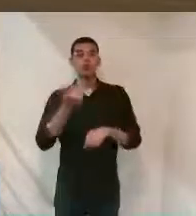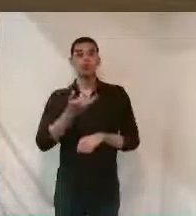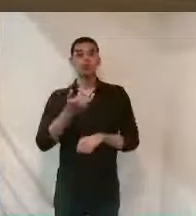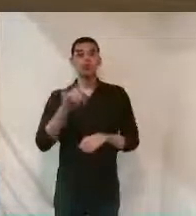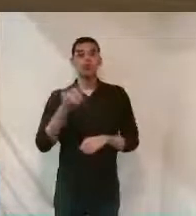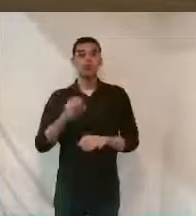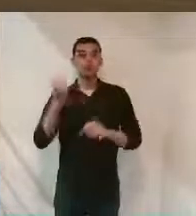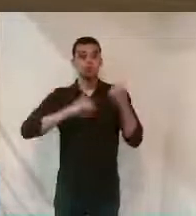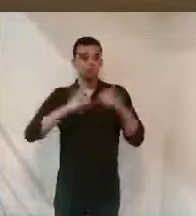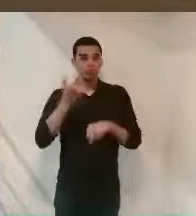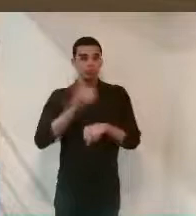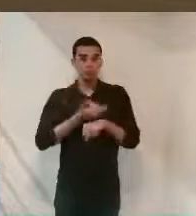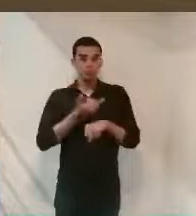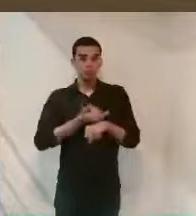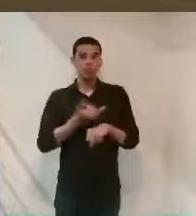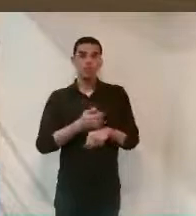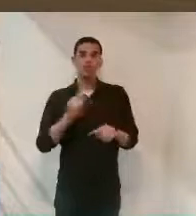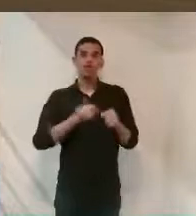qualquer tipo de produto.